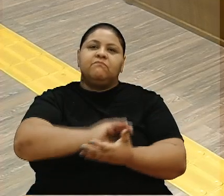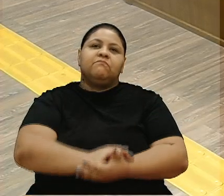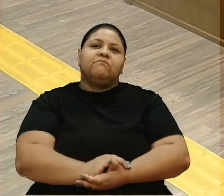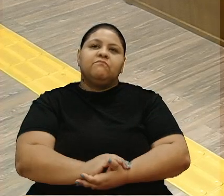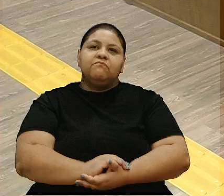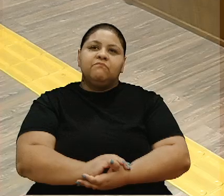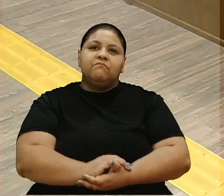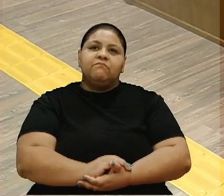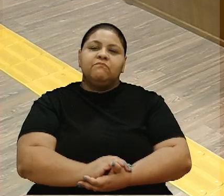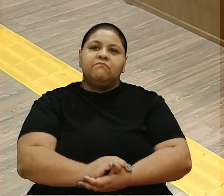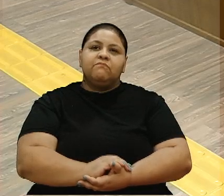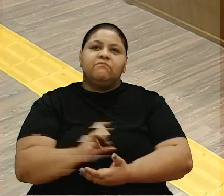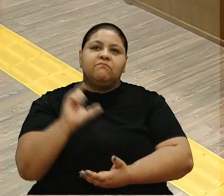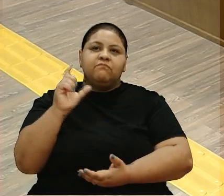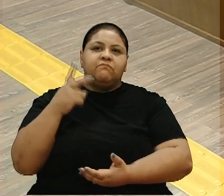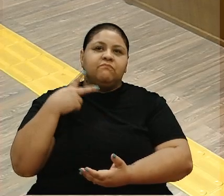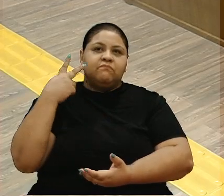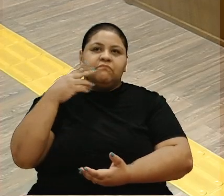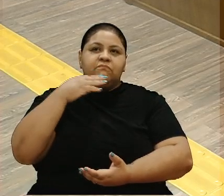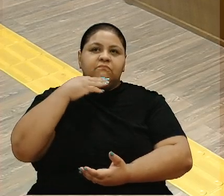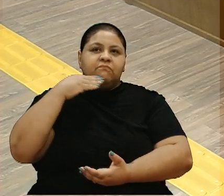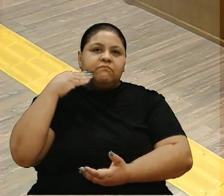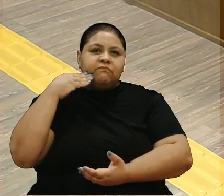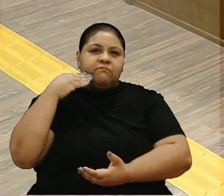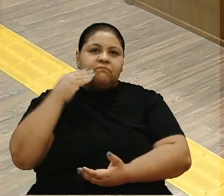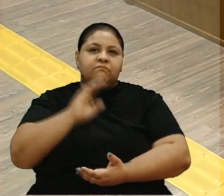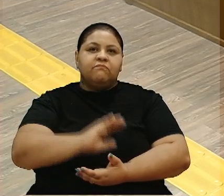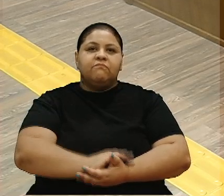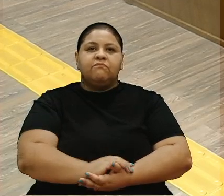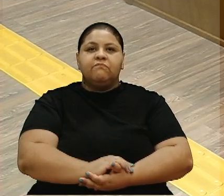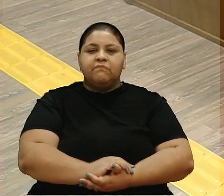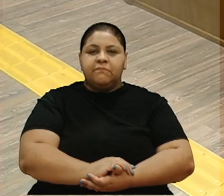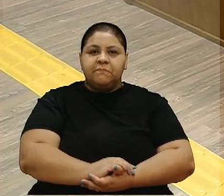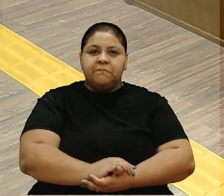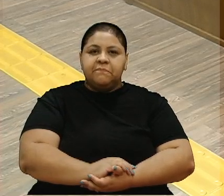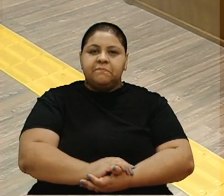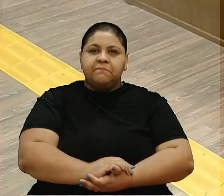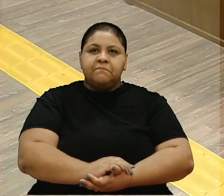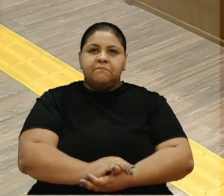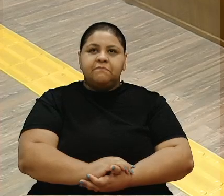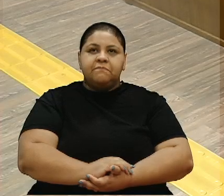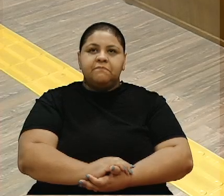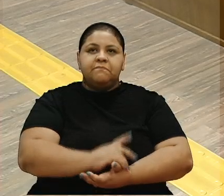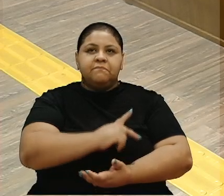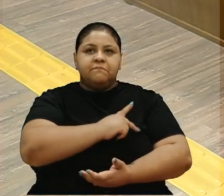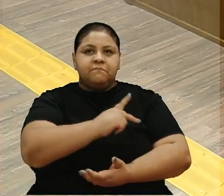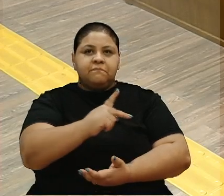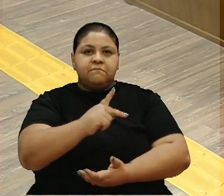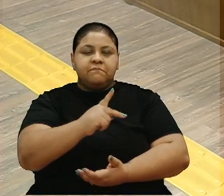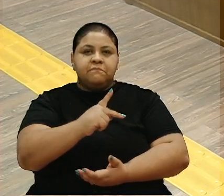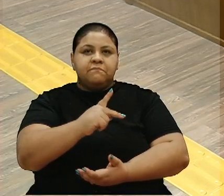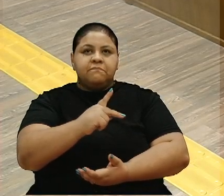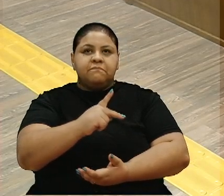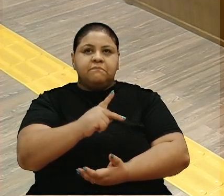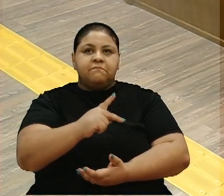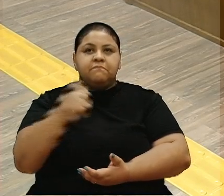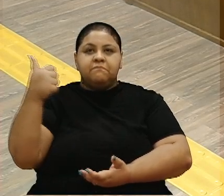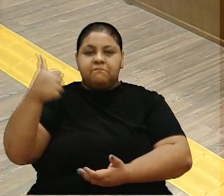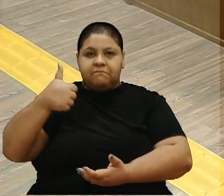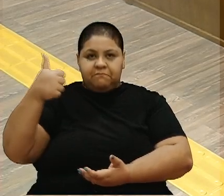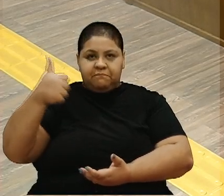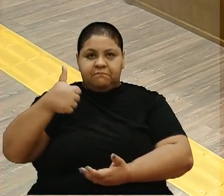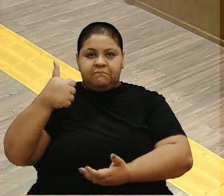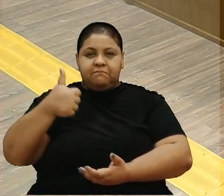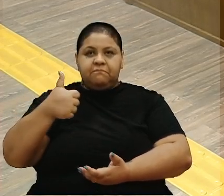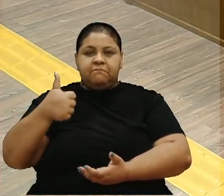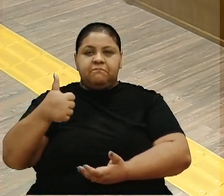vereadores. Peço a palavra. Vereador Bortola. Peço a palavra. Senhor presidente, senhoras e senhores vereadores, primeiramente